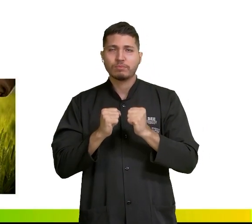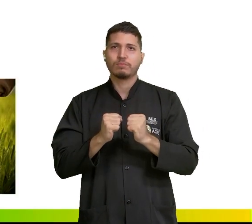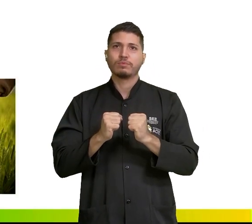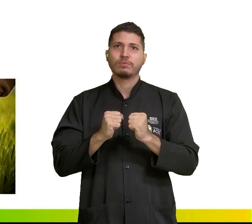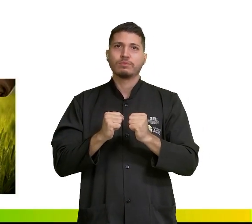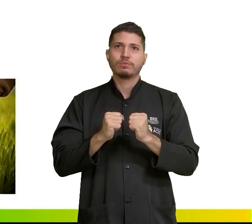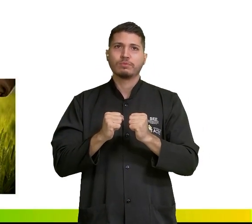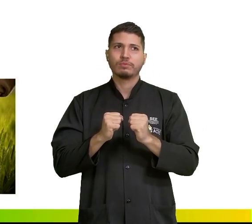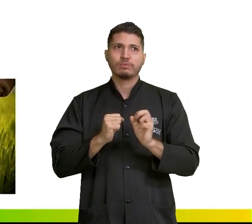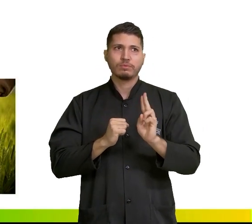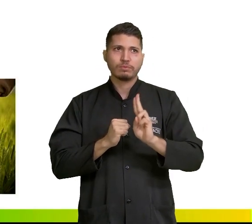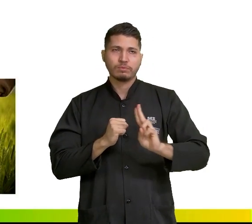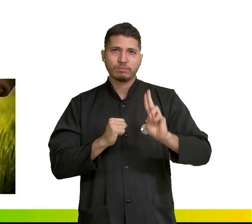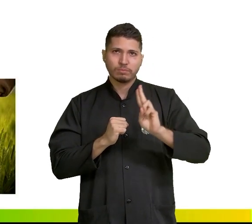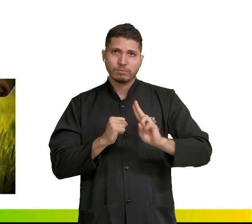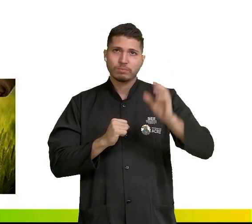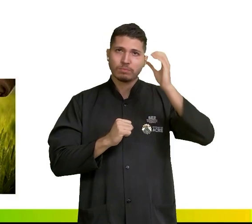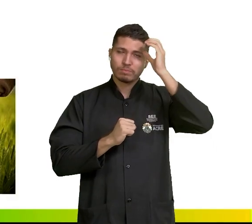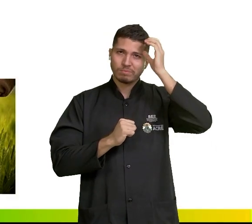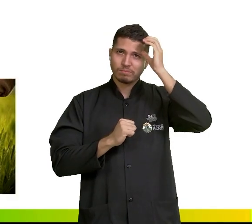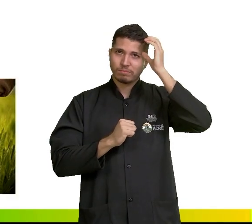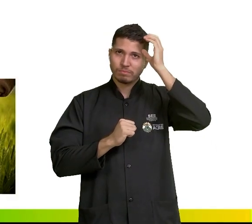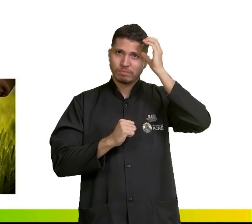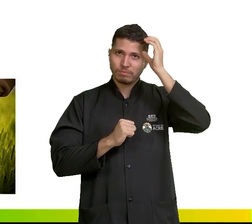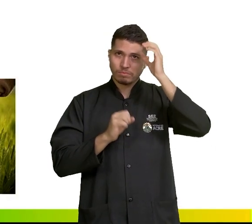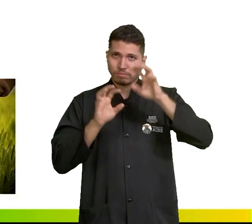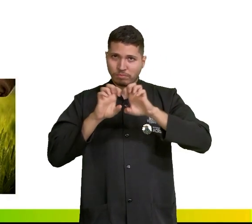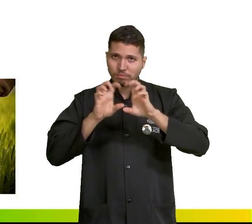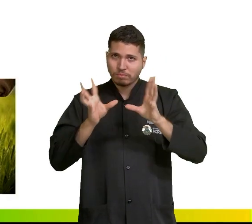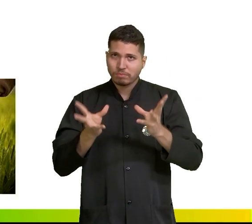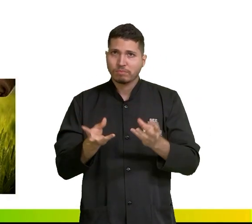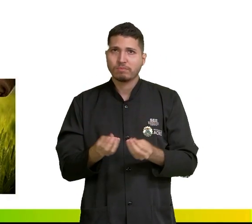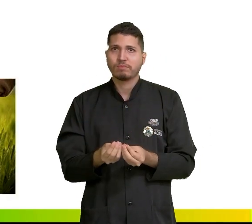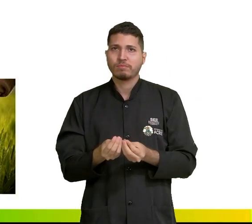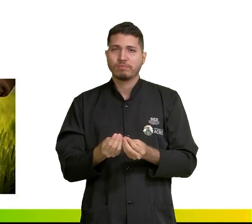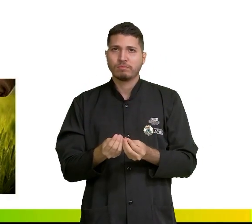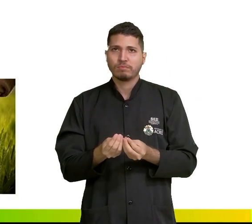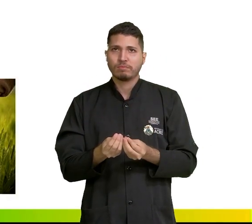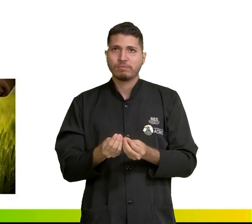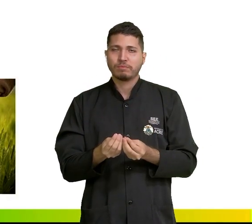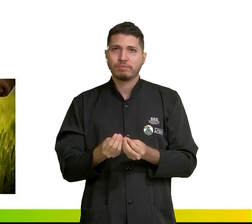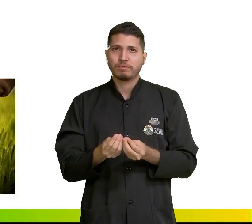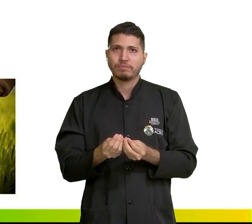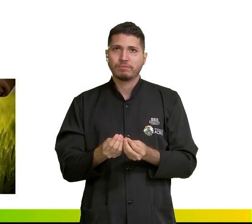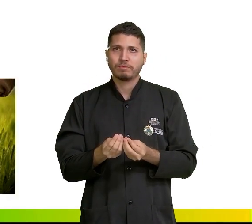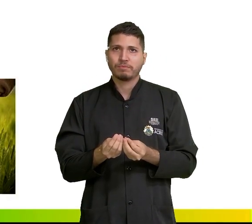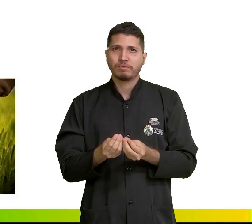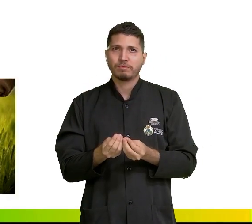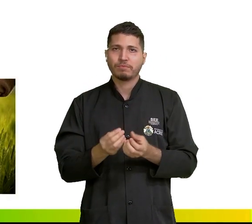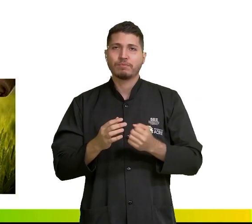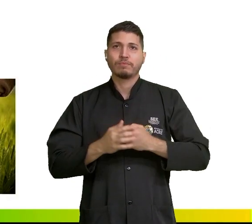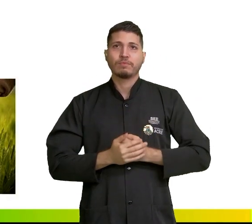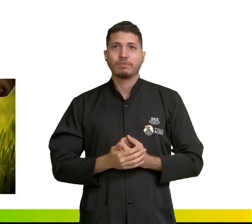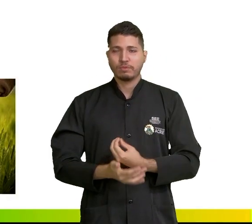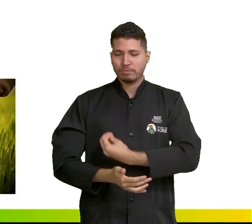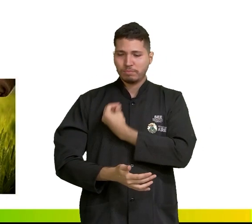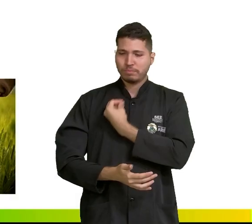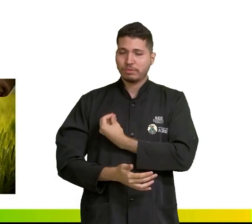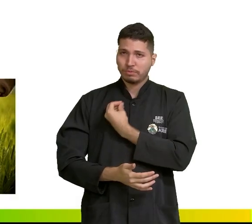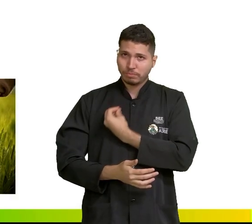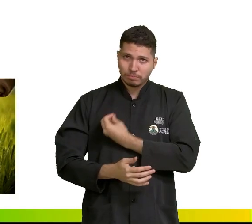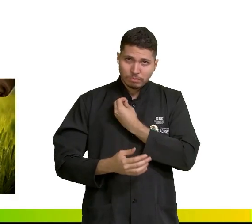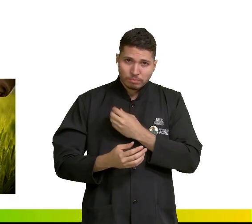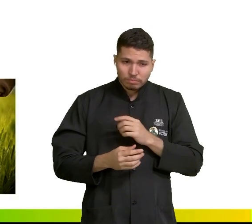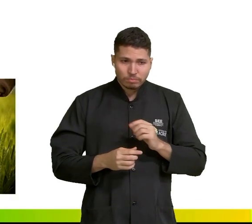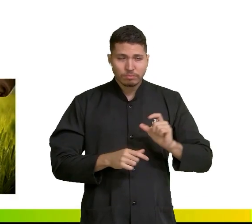adquirir uma consciência ecológica e também trazer uma participação maior da